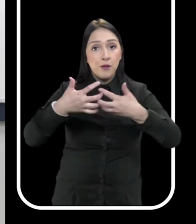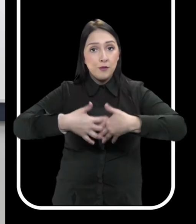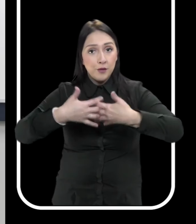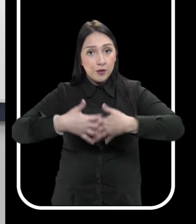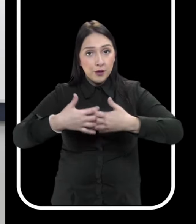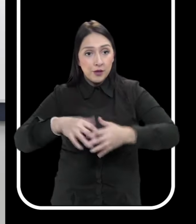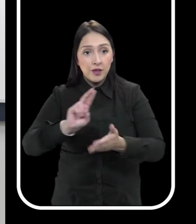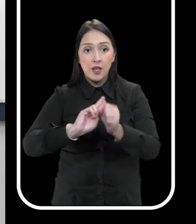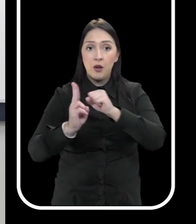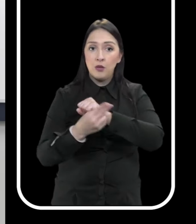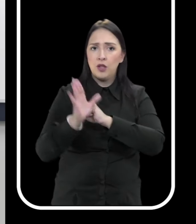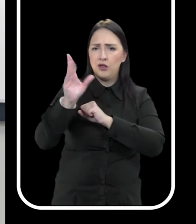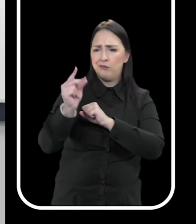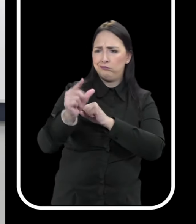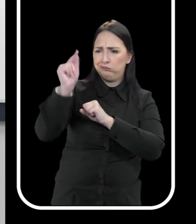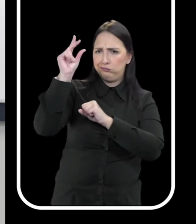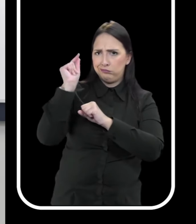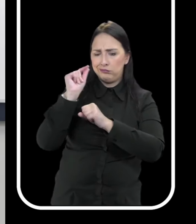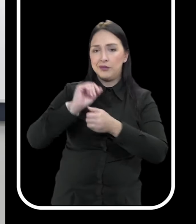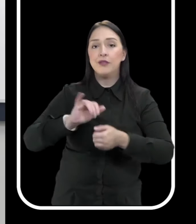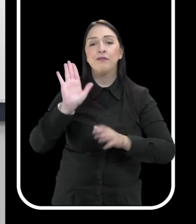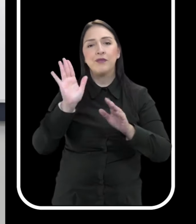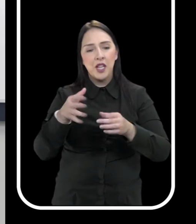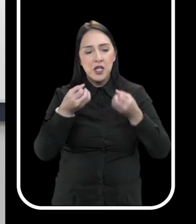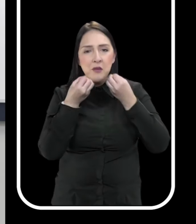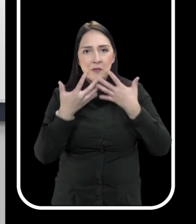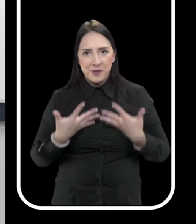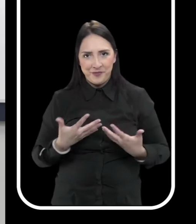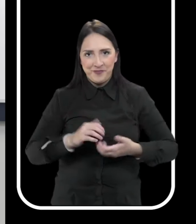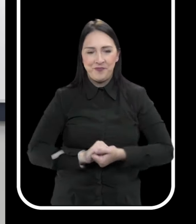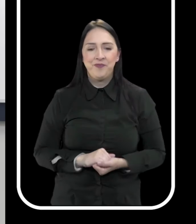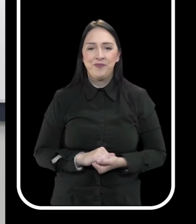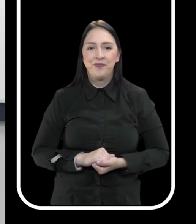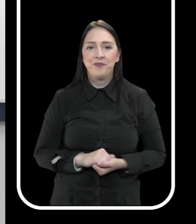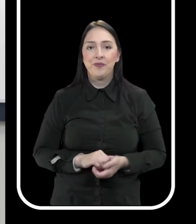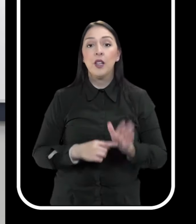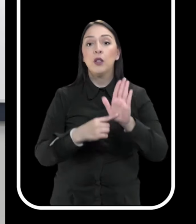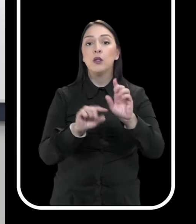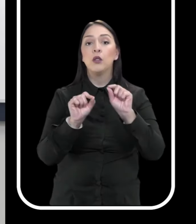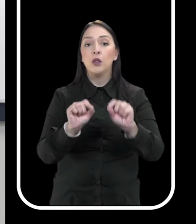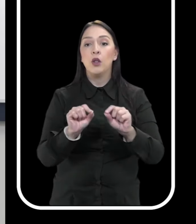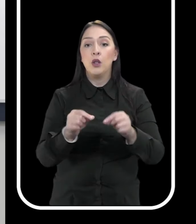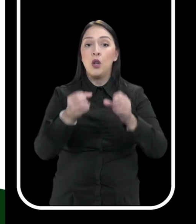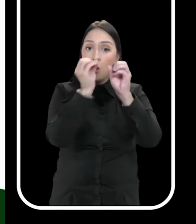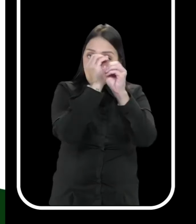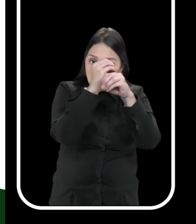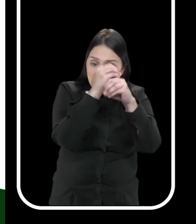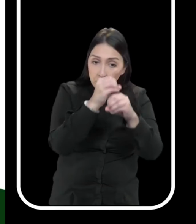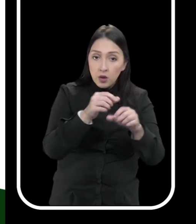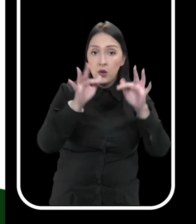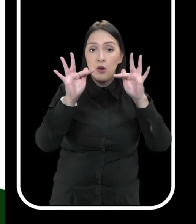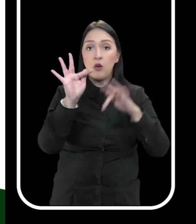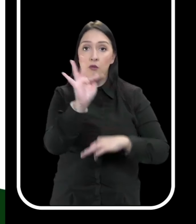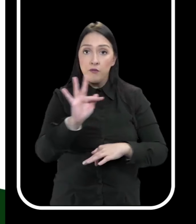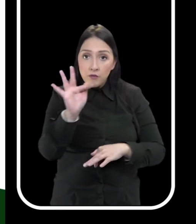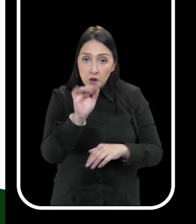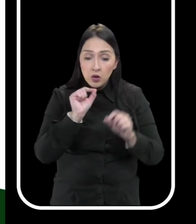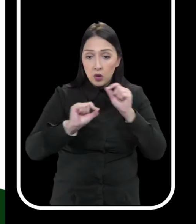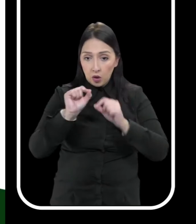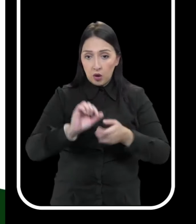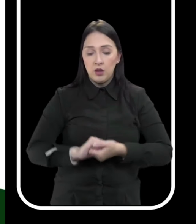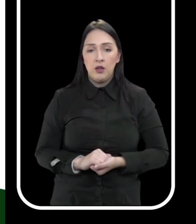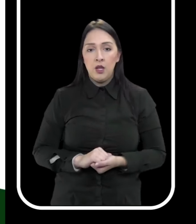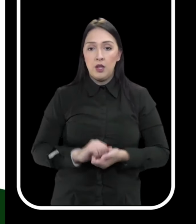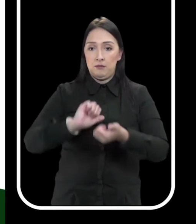já funcionando na Uninter há muito tempo. Felizmente, né, professor Carlos? Sim. Então, nesse caso, os laboratórios físicos que